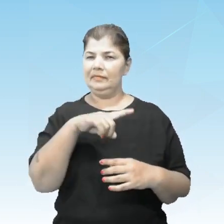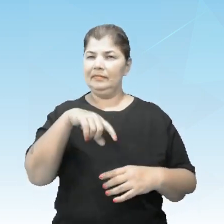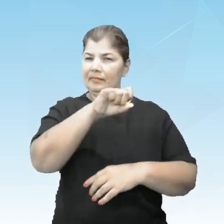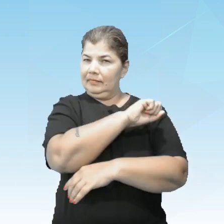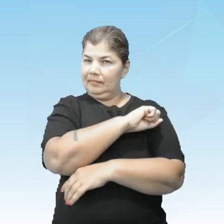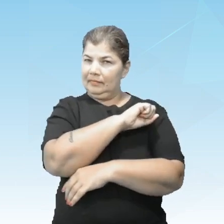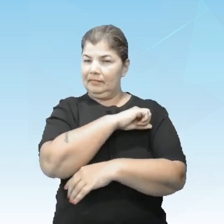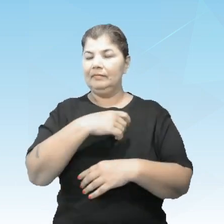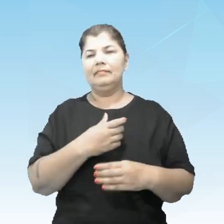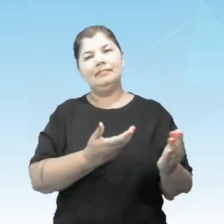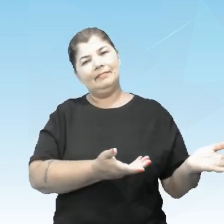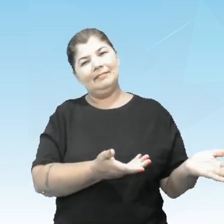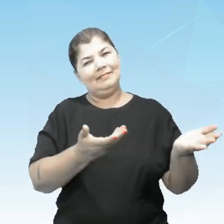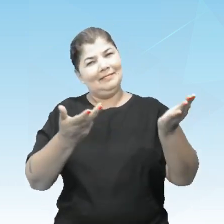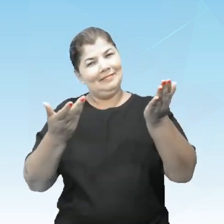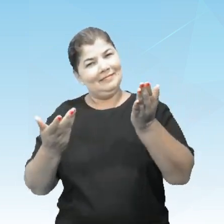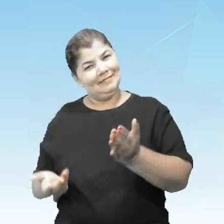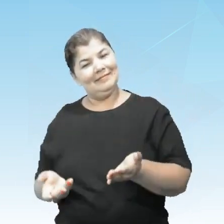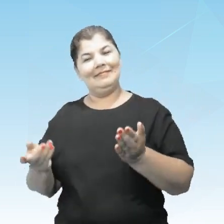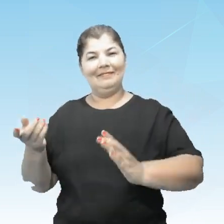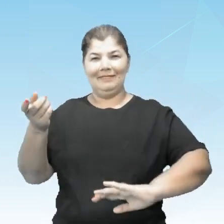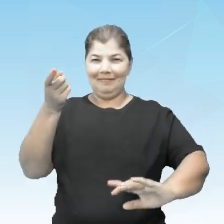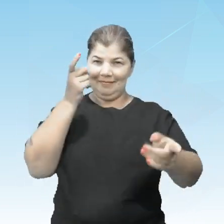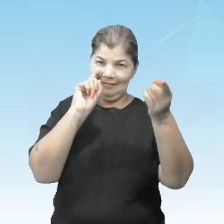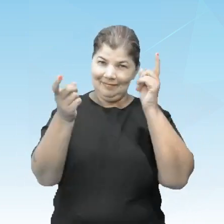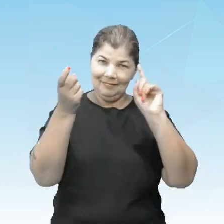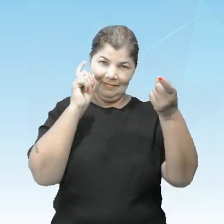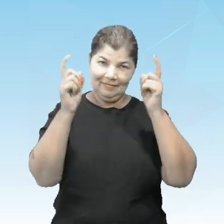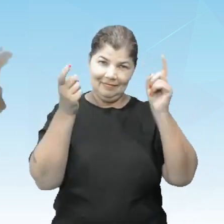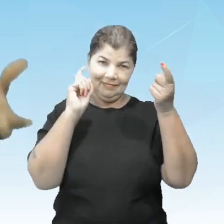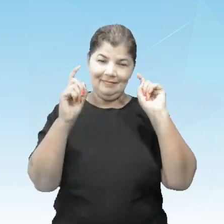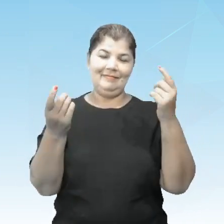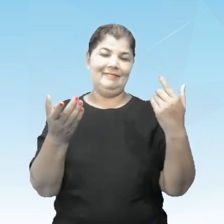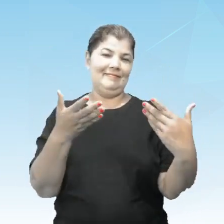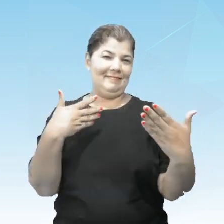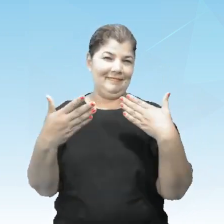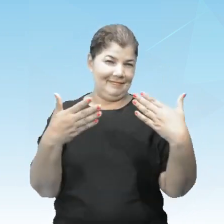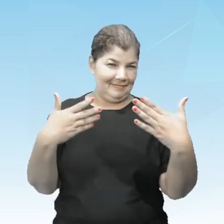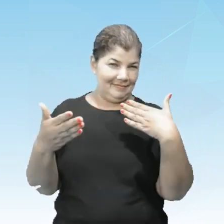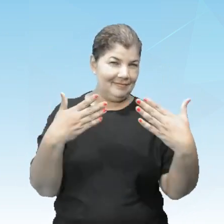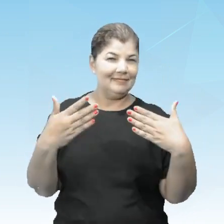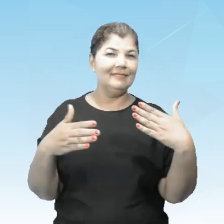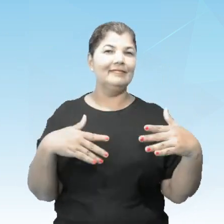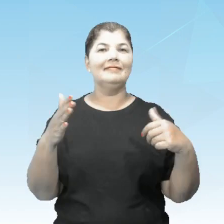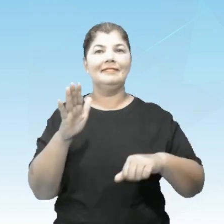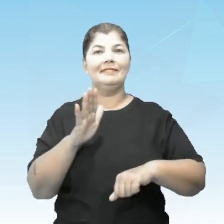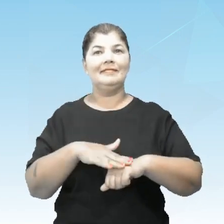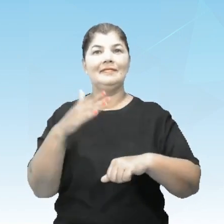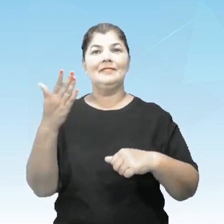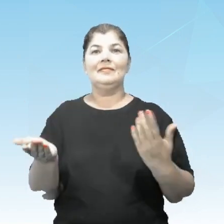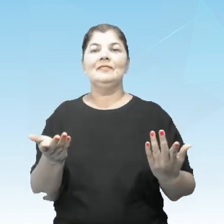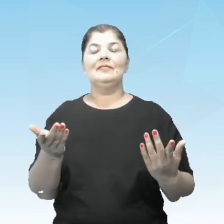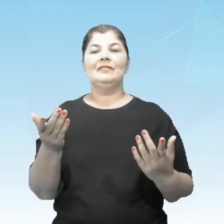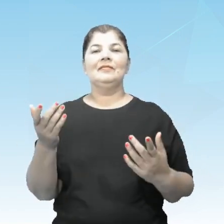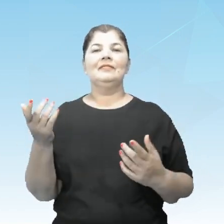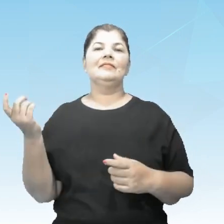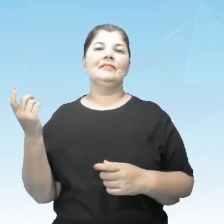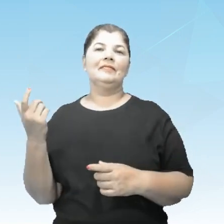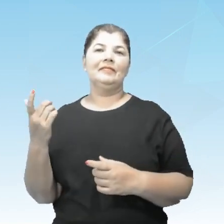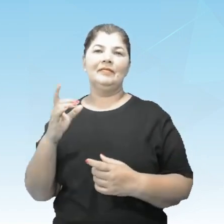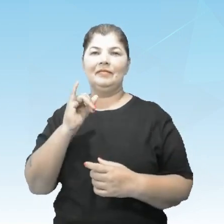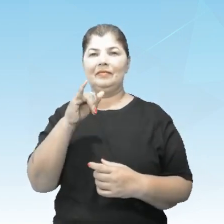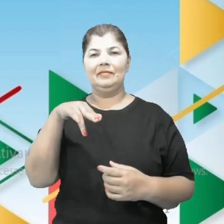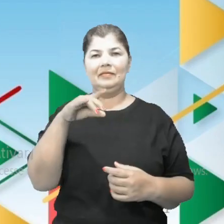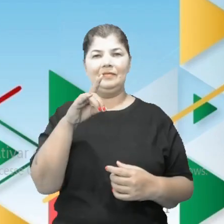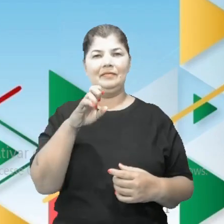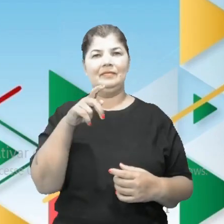vos convido agora a nós debatermos um pouco, né? Conversarmos, né? Sobre a independências,